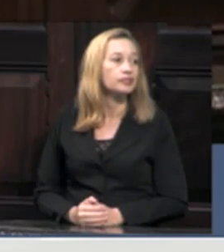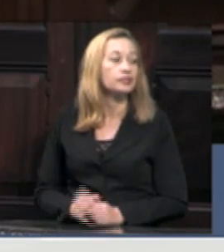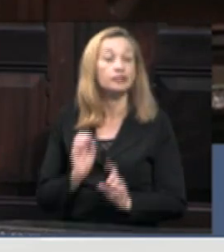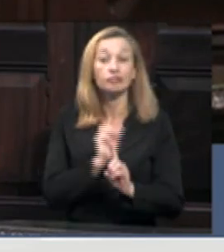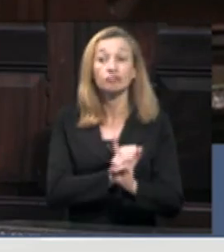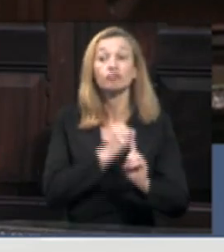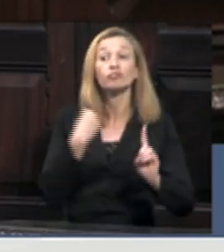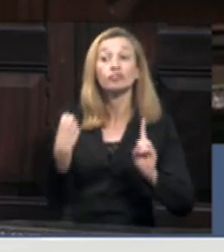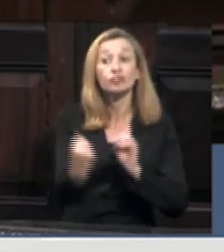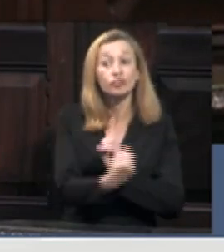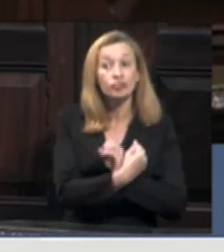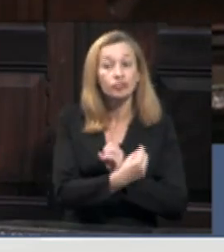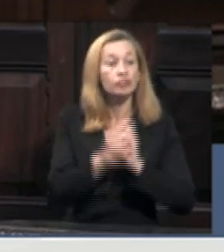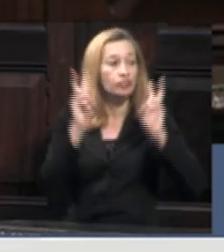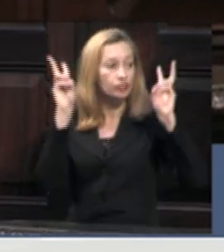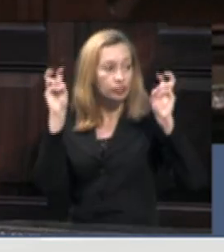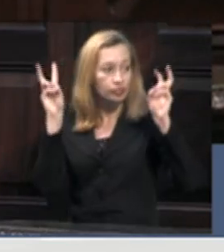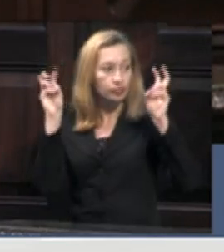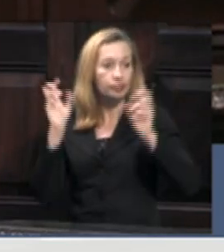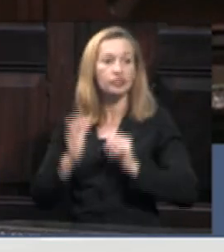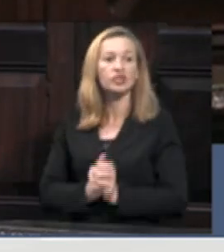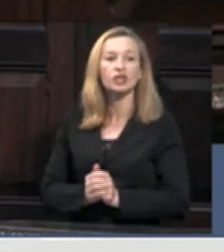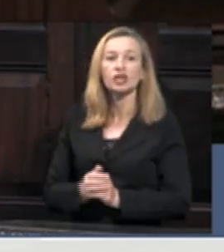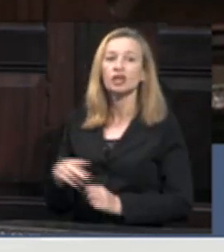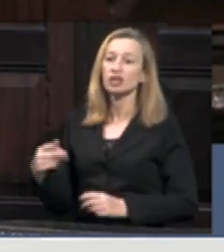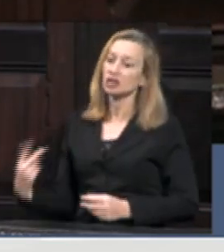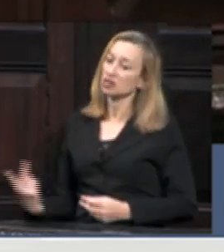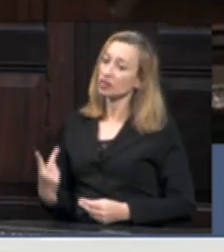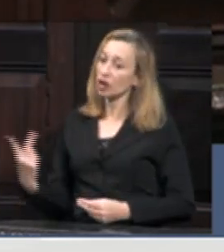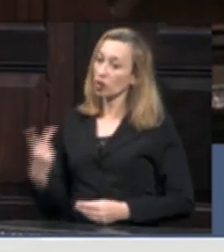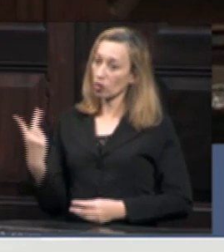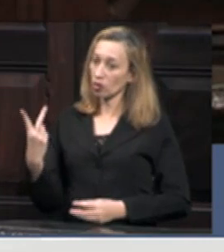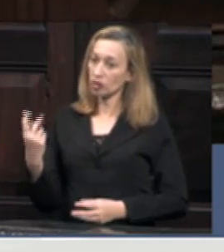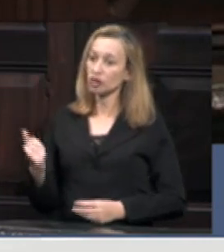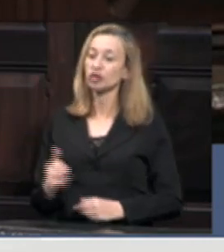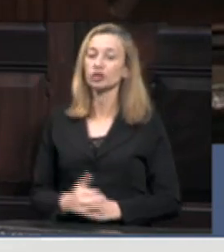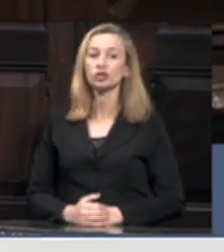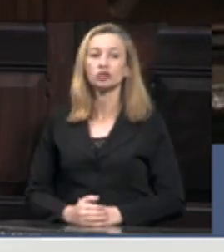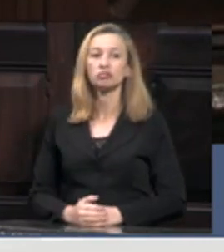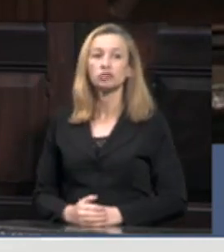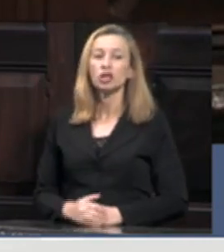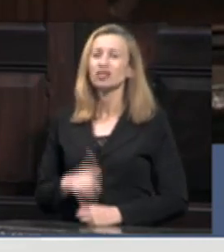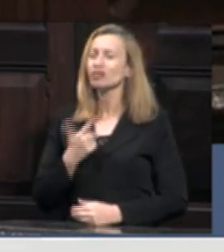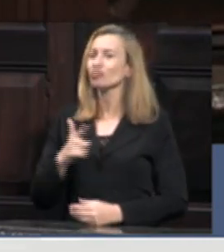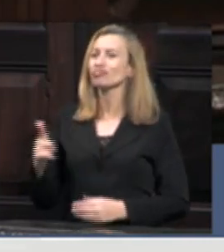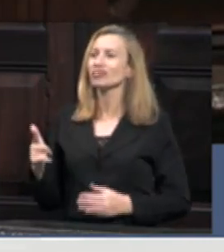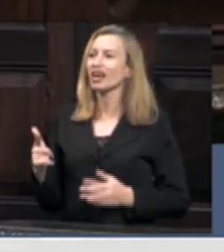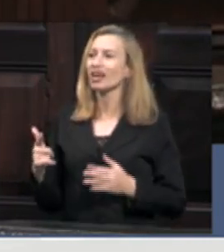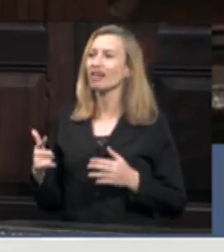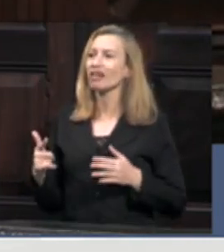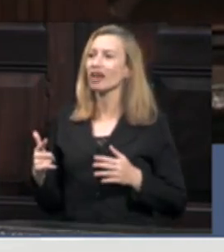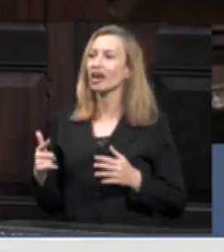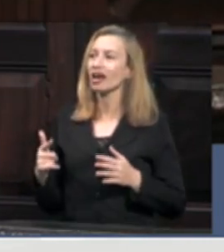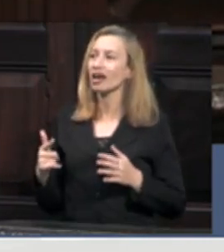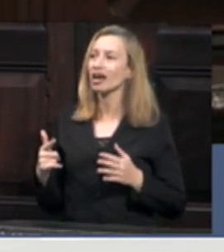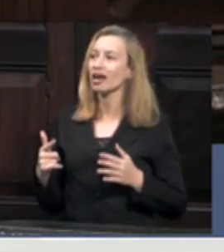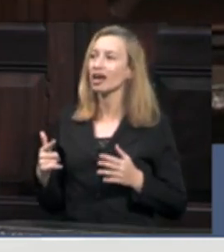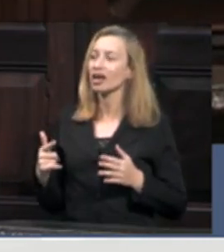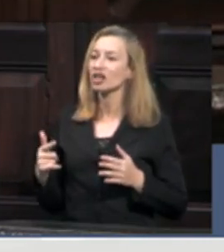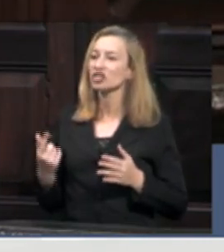social. Então, esses valores flutuam. Como ter metas no PPA